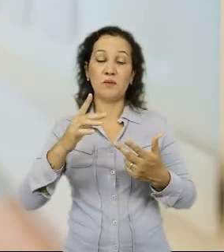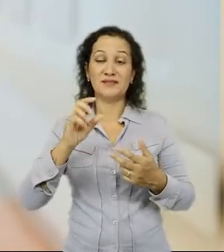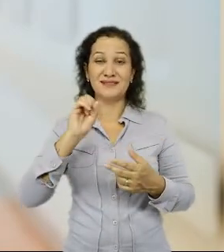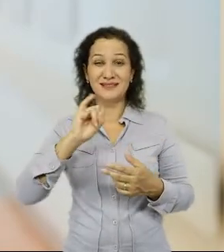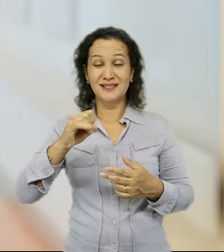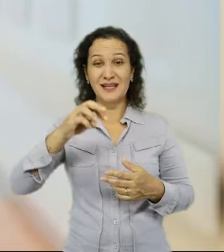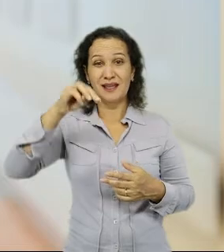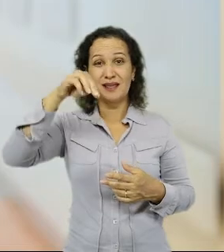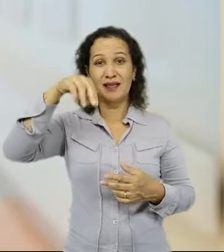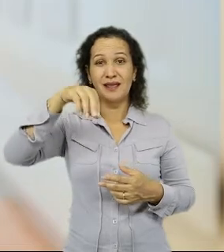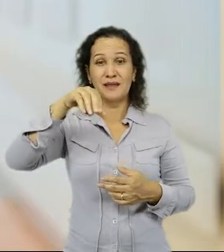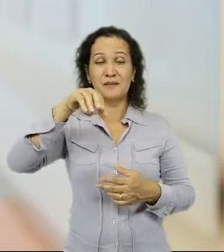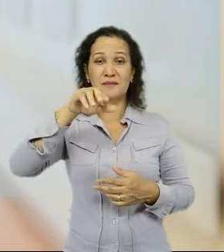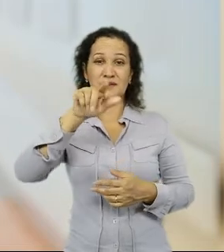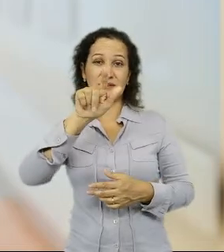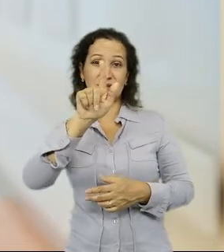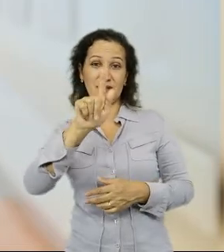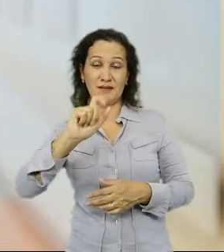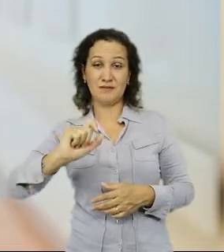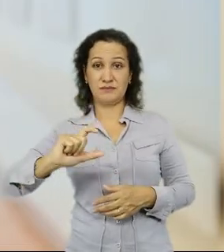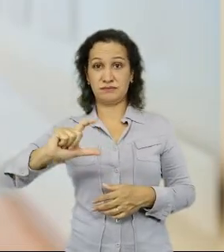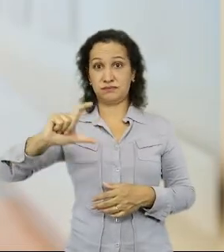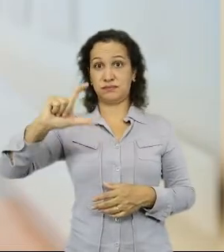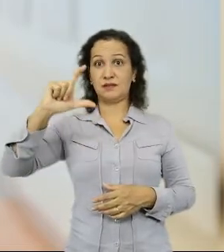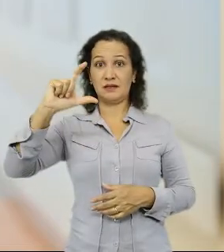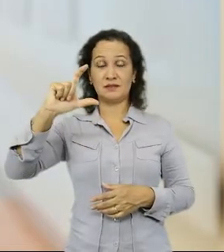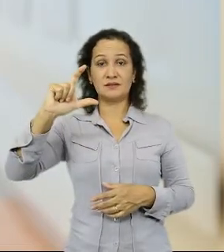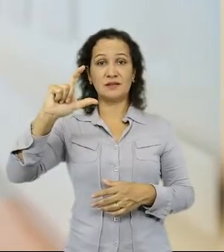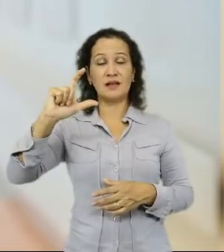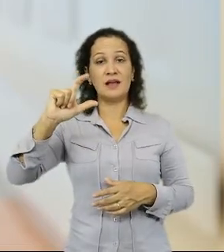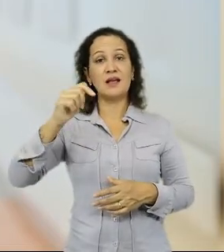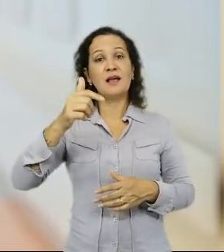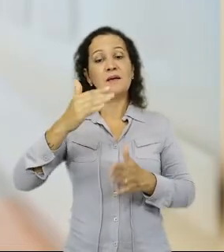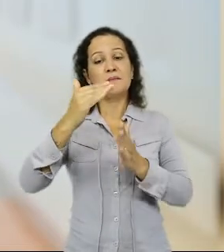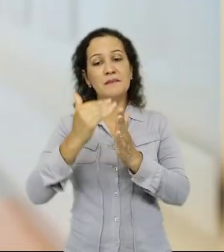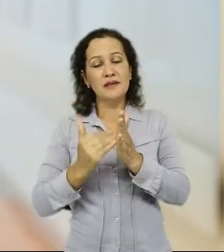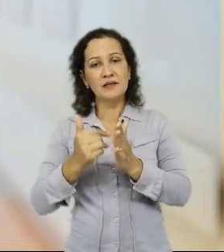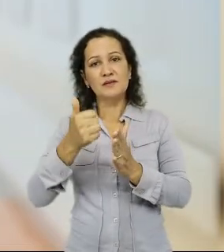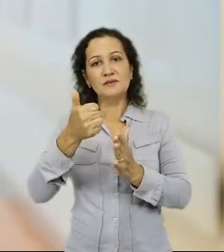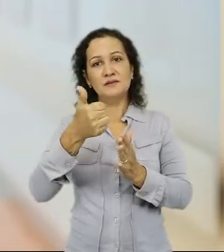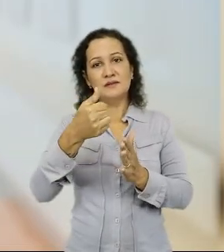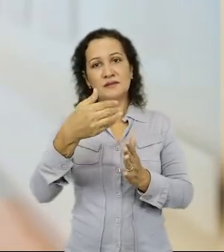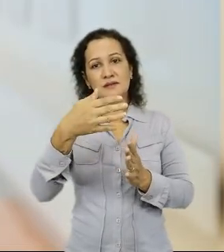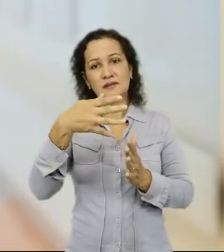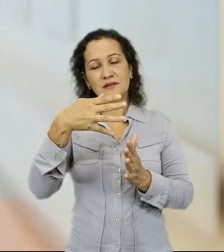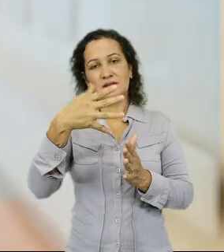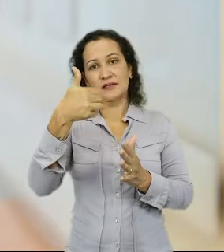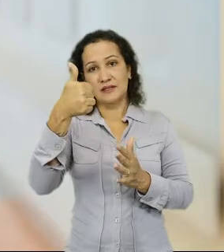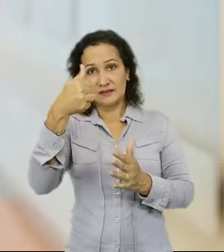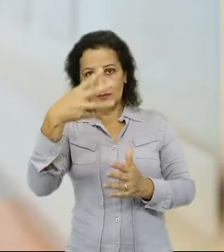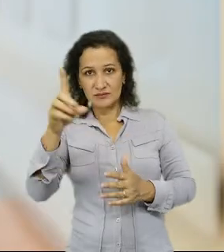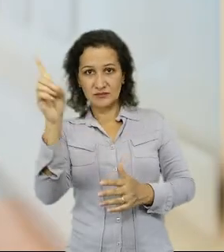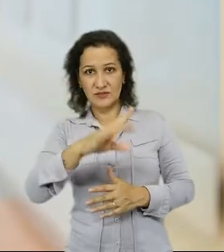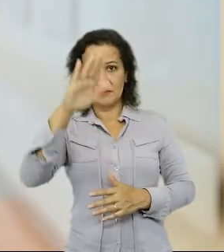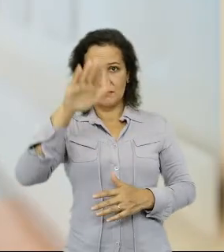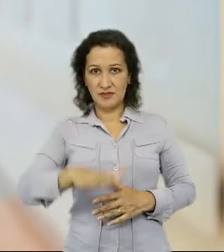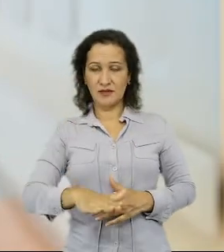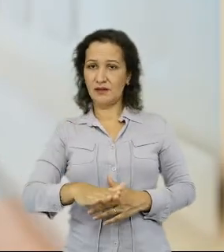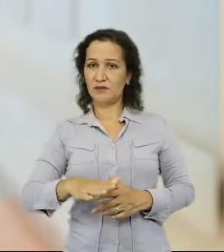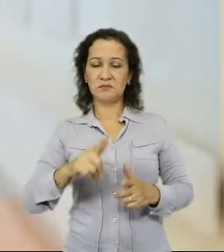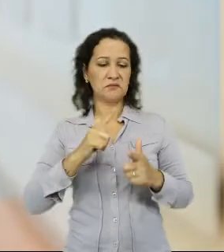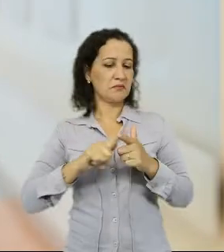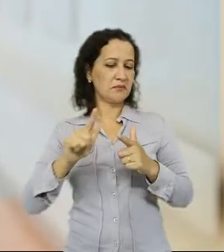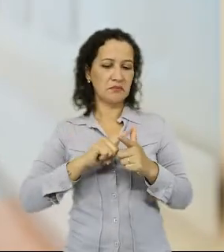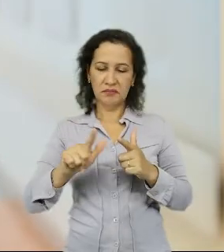em curta duração, menor que 14 dias, também não constitui uma contraindicação para a vacinação.